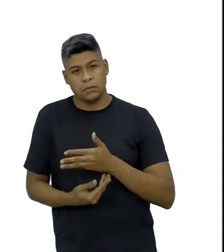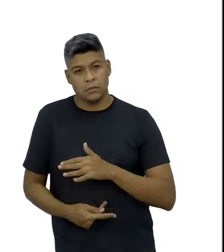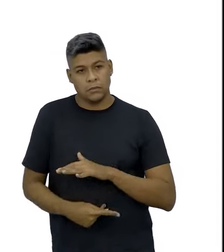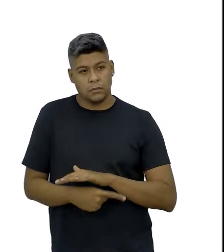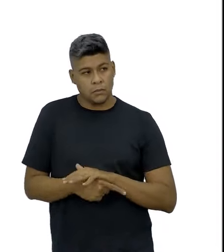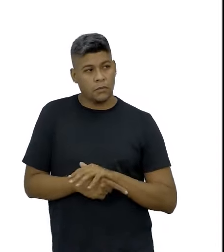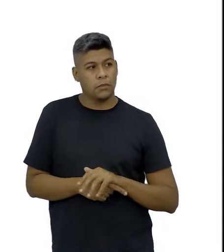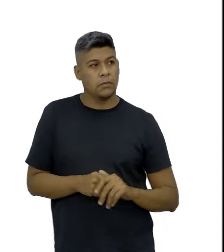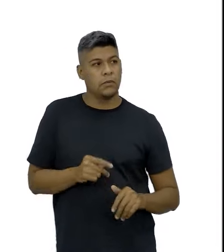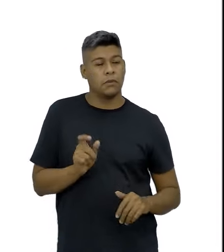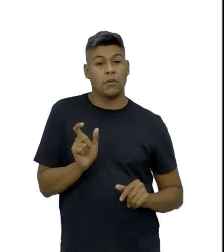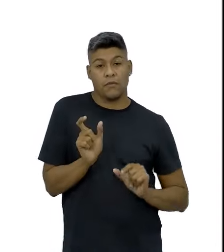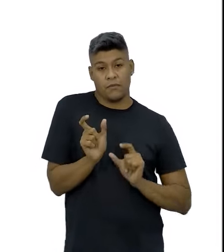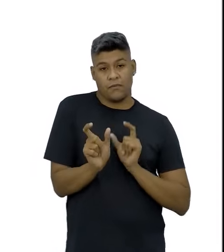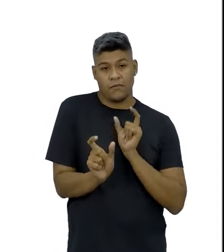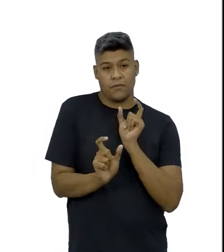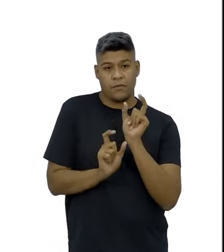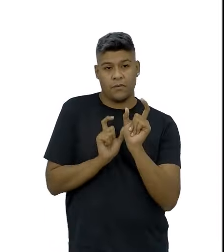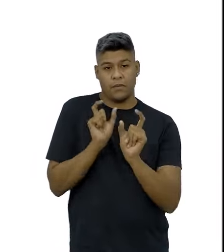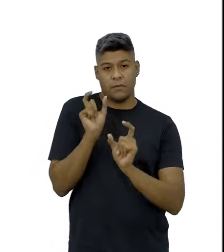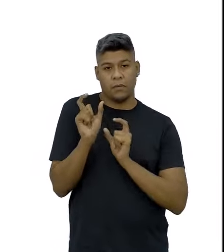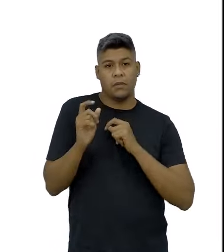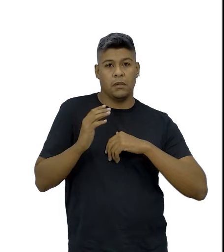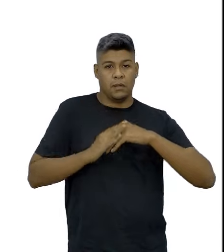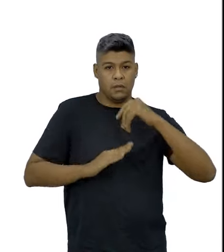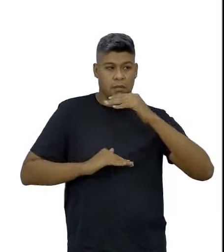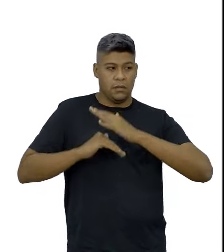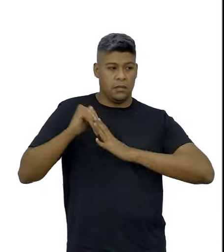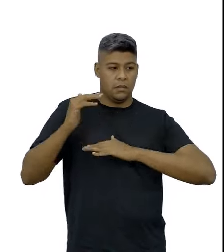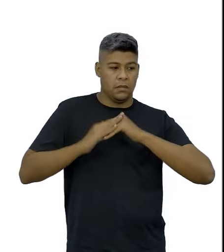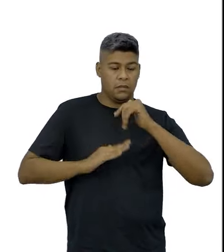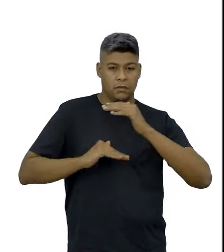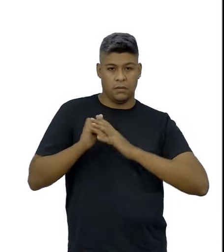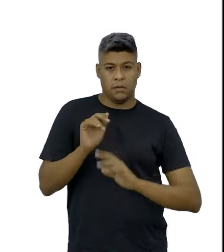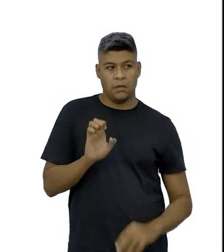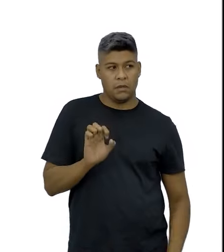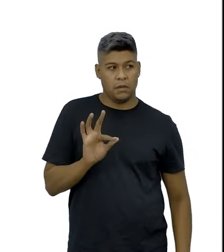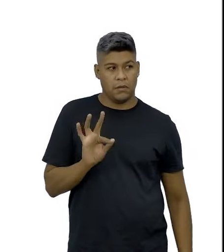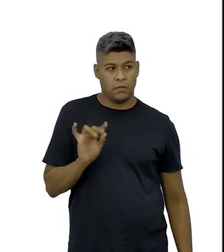entre fonemas e grafemas. E ao lado da habilidade